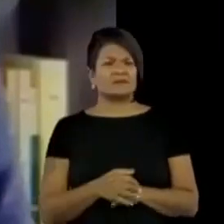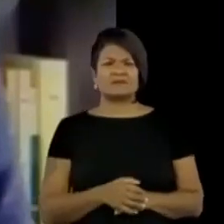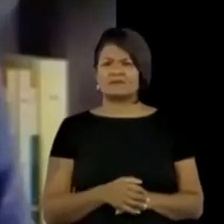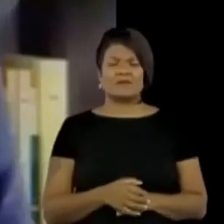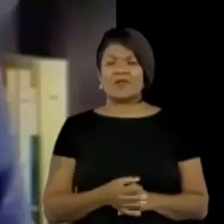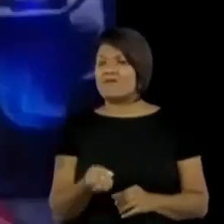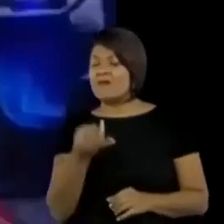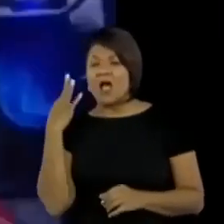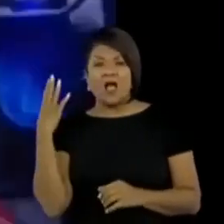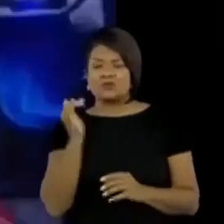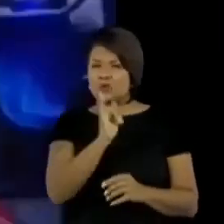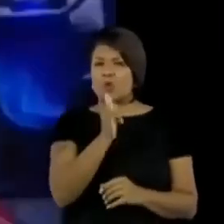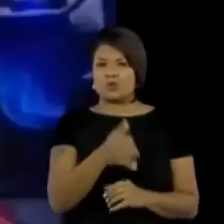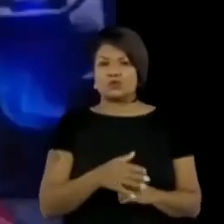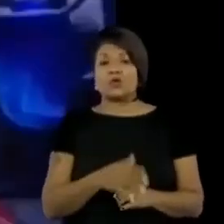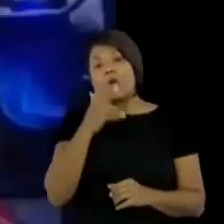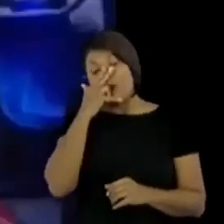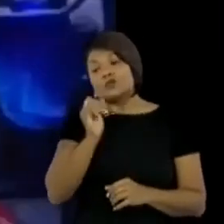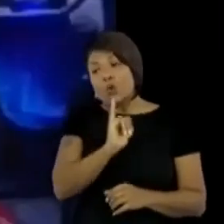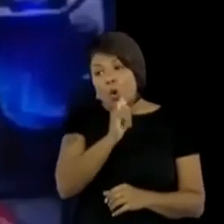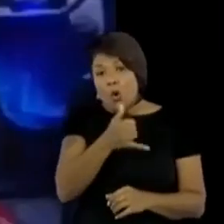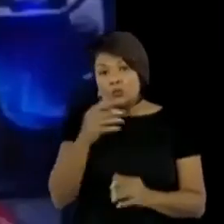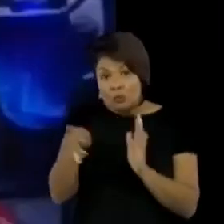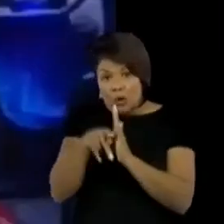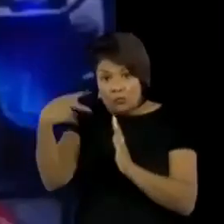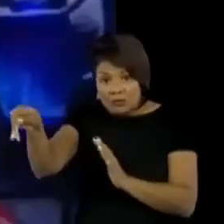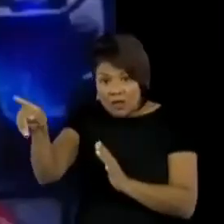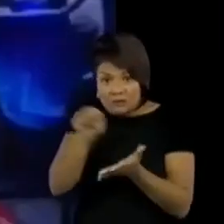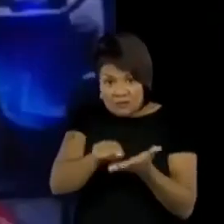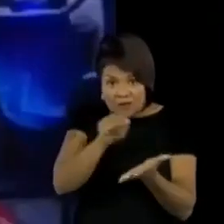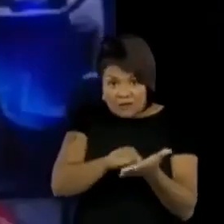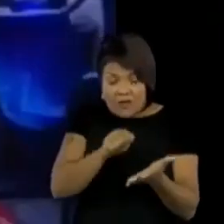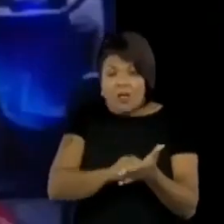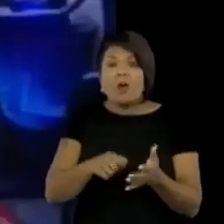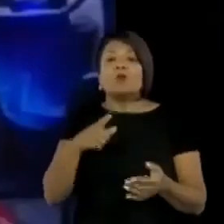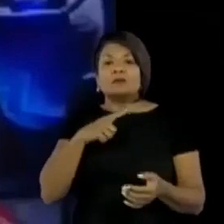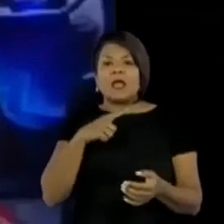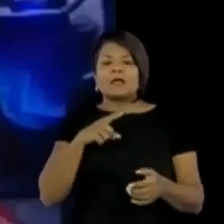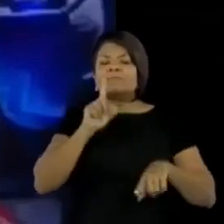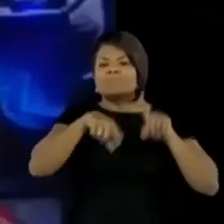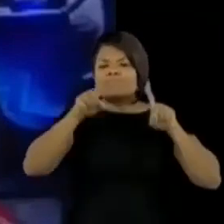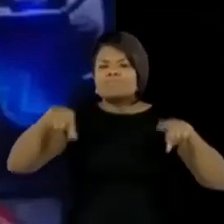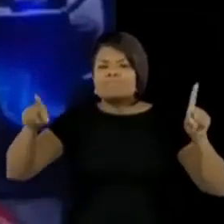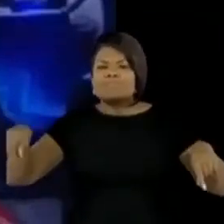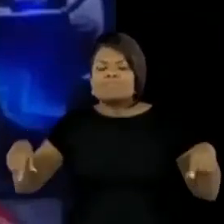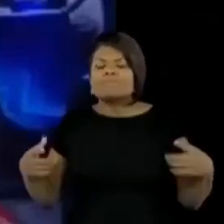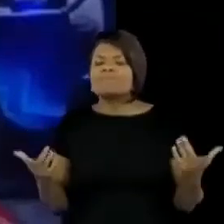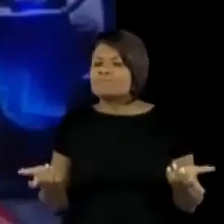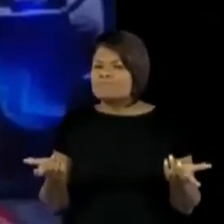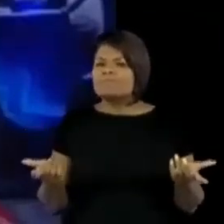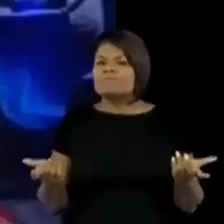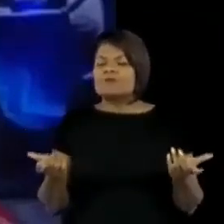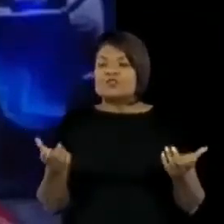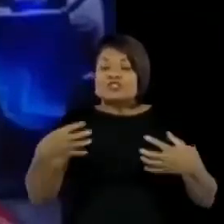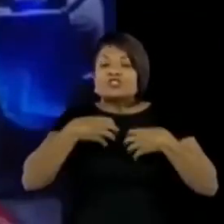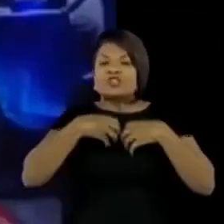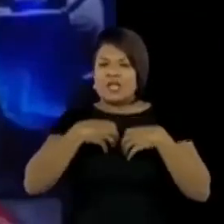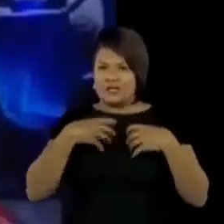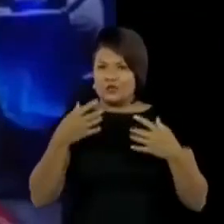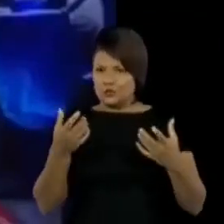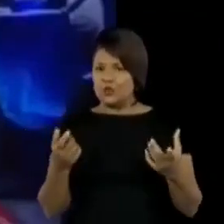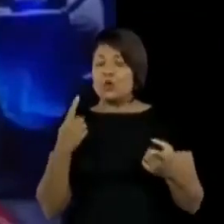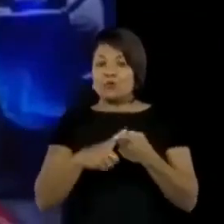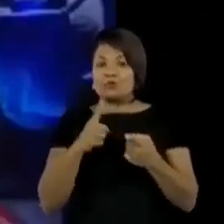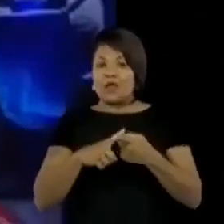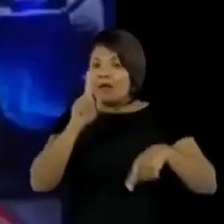a vida inteira. Eu acho que nos contos Machado exercita uma grande variedade de tons, né? Pela própria variedade